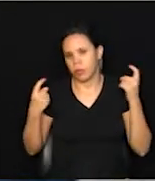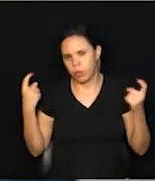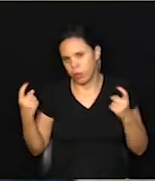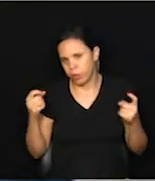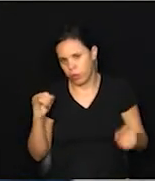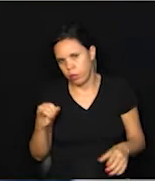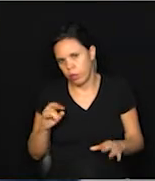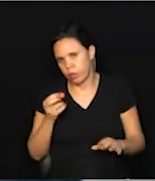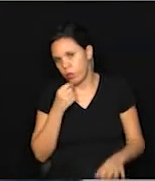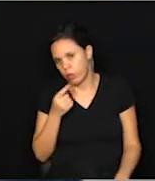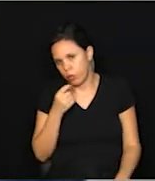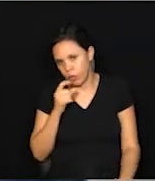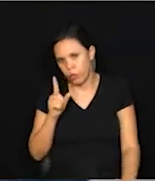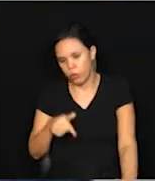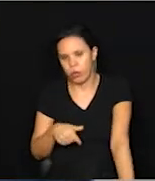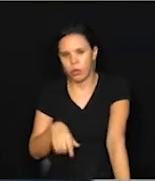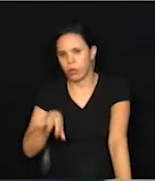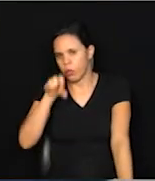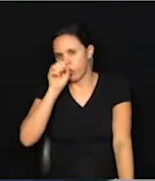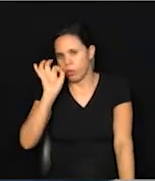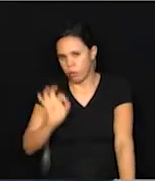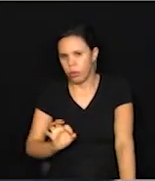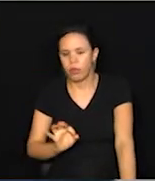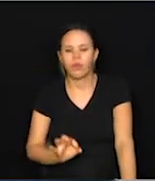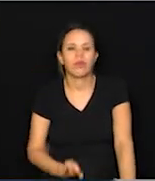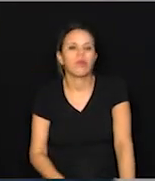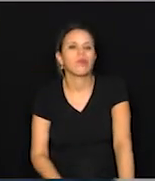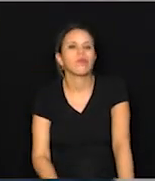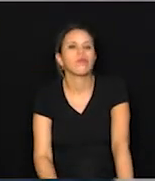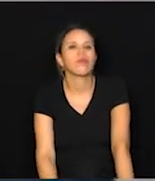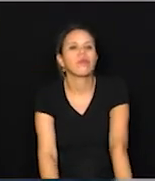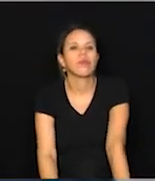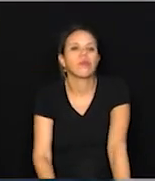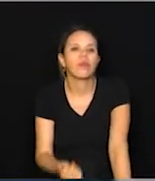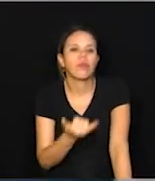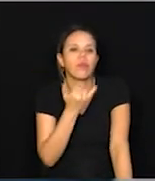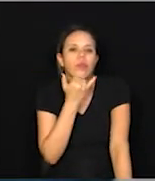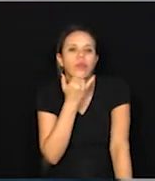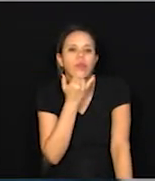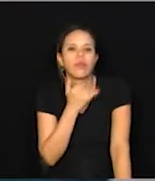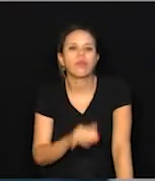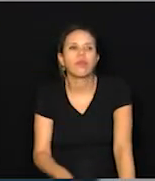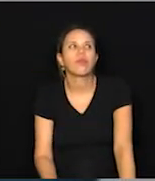das medicações mesmo, o oxigênio está sob controle. Desculpa aí.